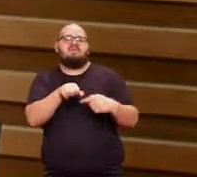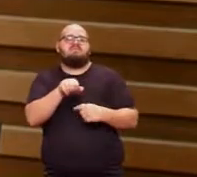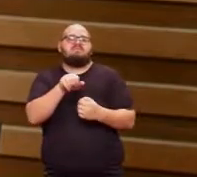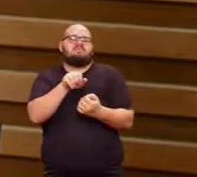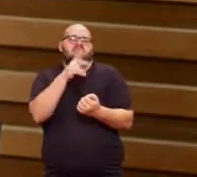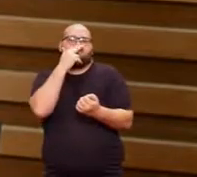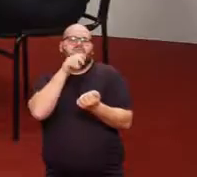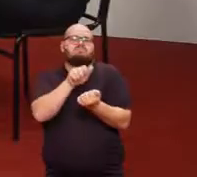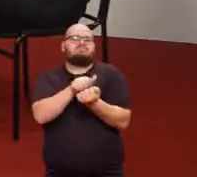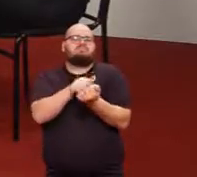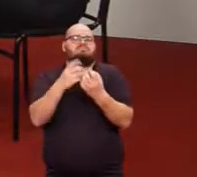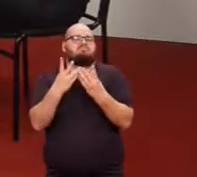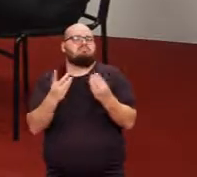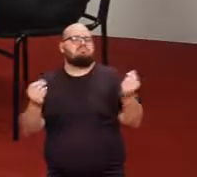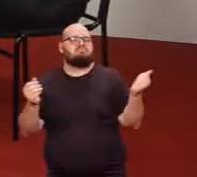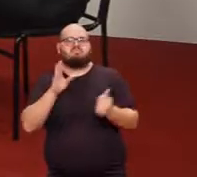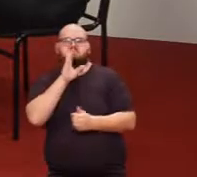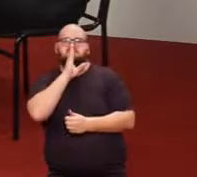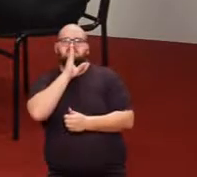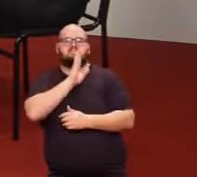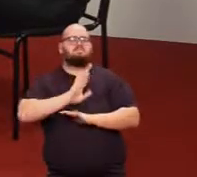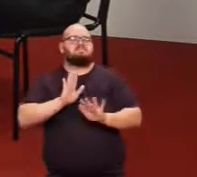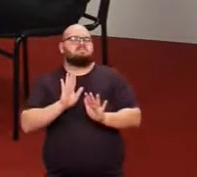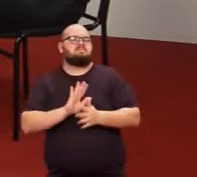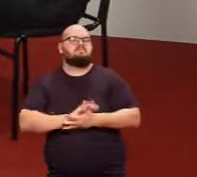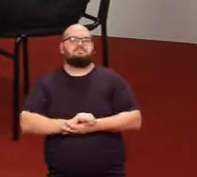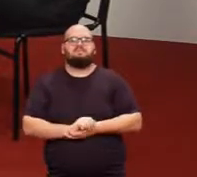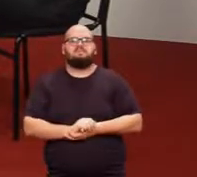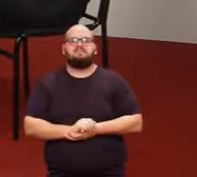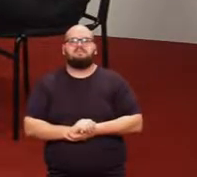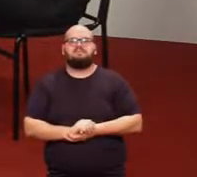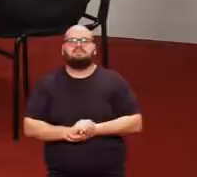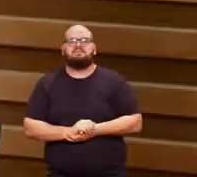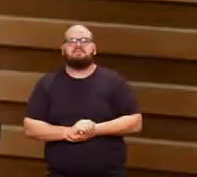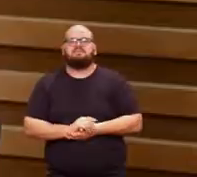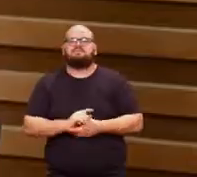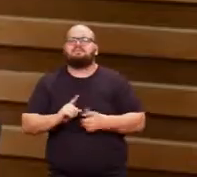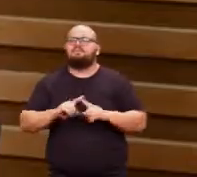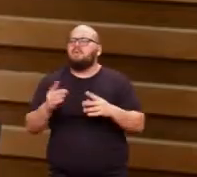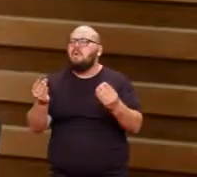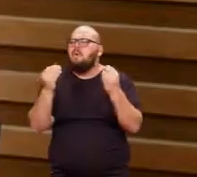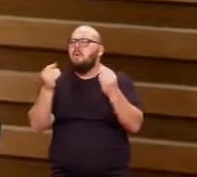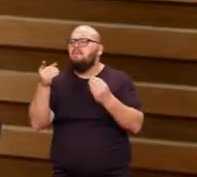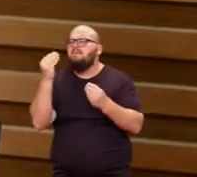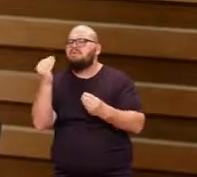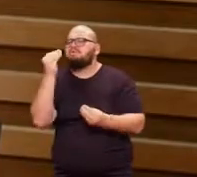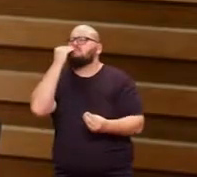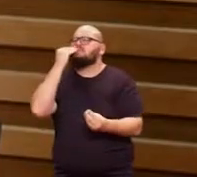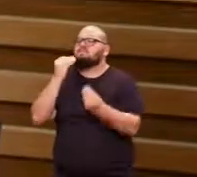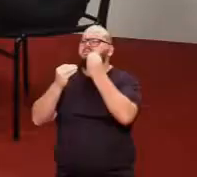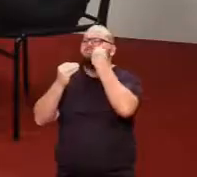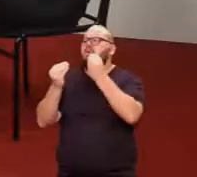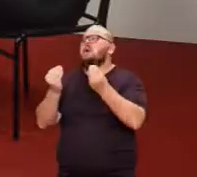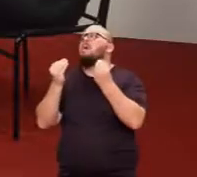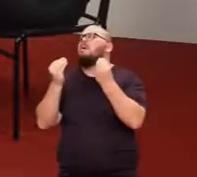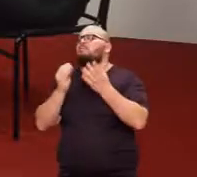gengiva não aparece tanto, deixando um sorriso muito mais suave, né, e mais agradável também aos olhos. E como esse material é